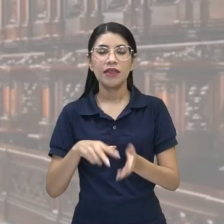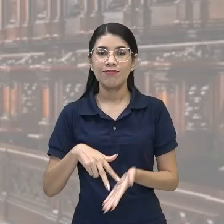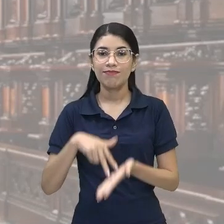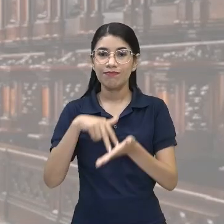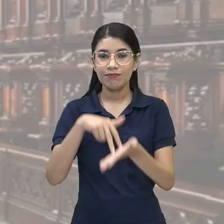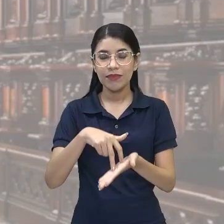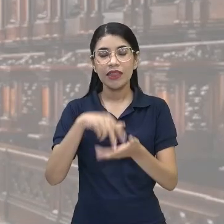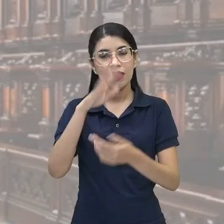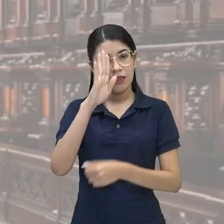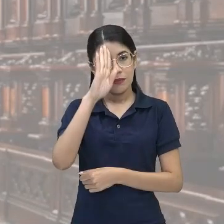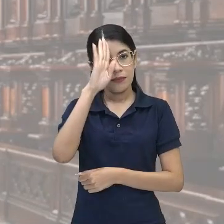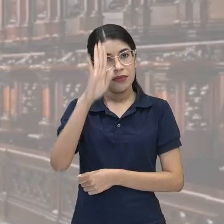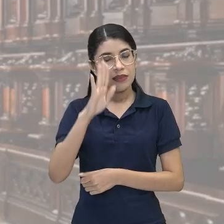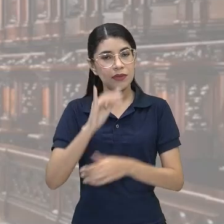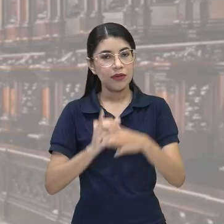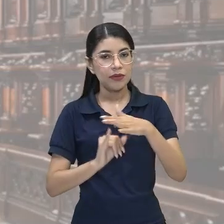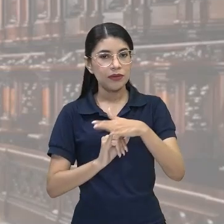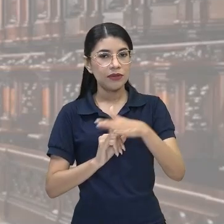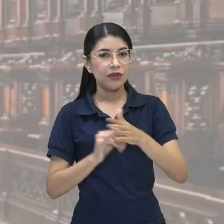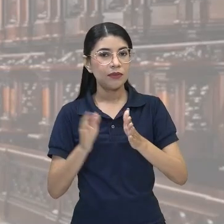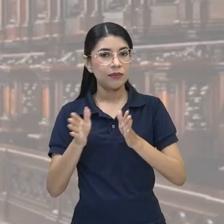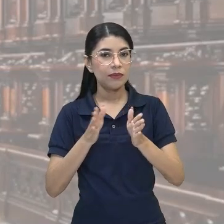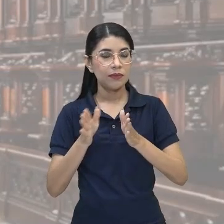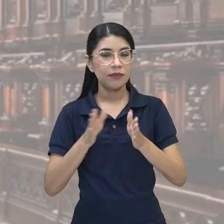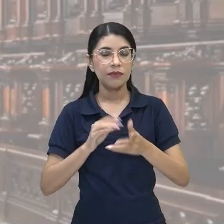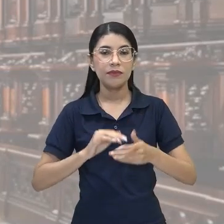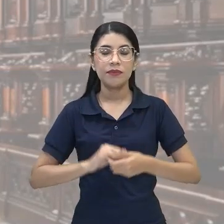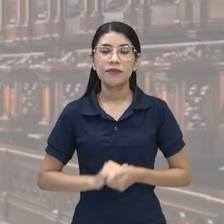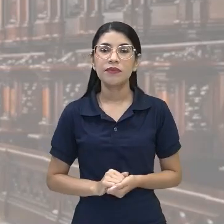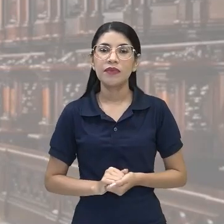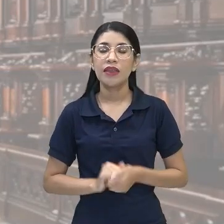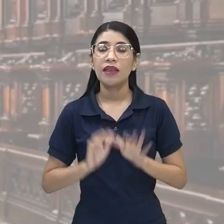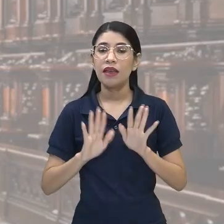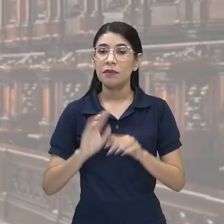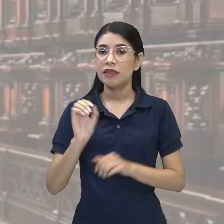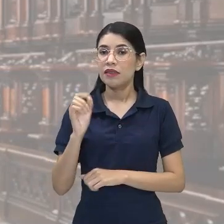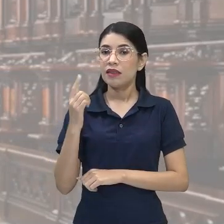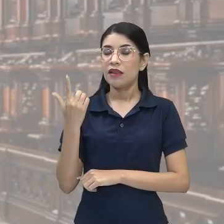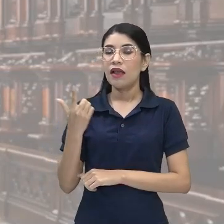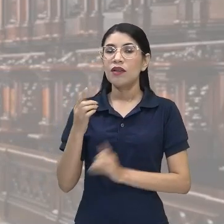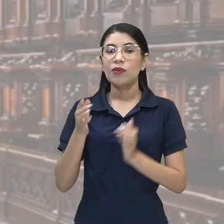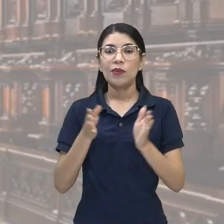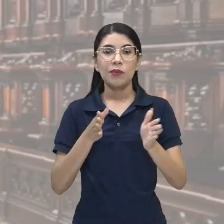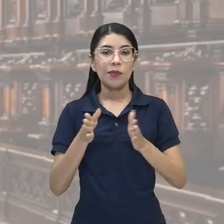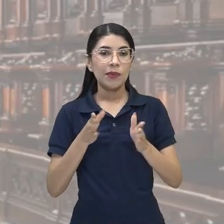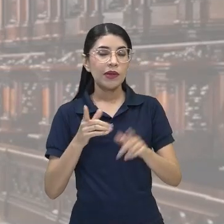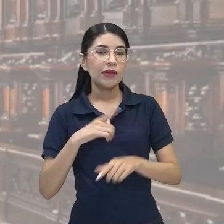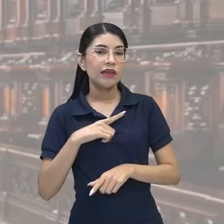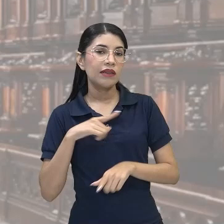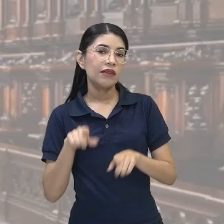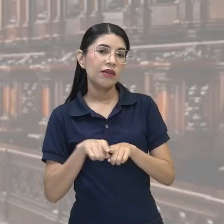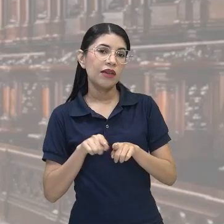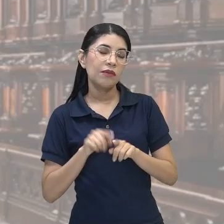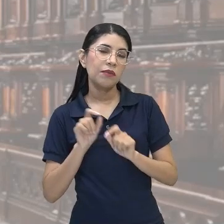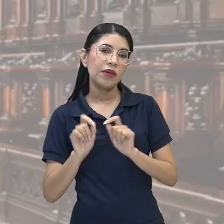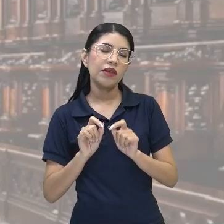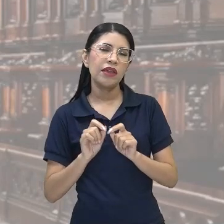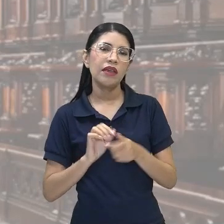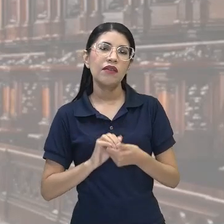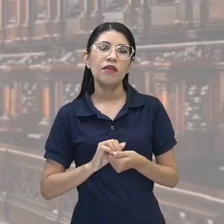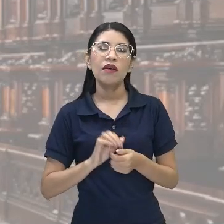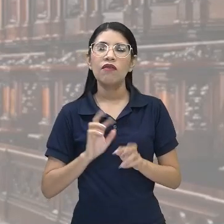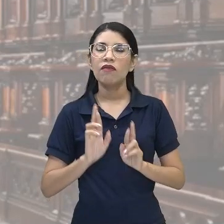como principal instituição daquele período. É claro que dentro desse período vai haver muitas